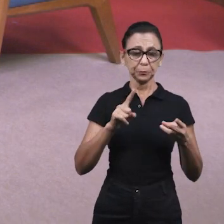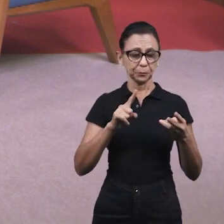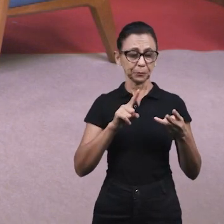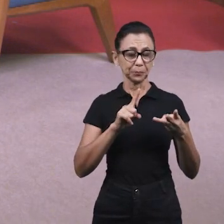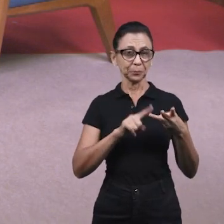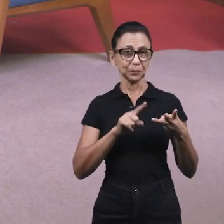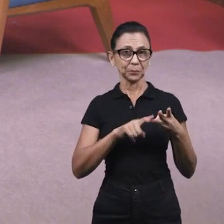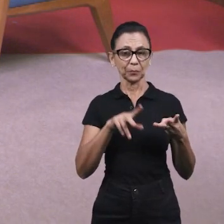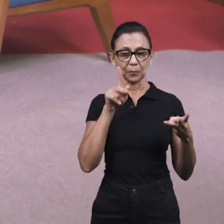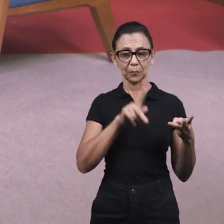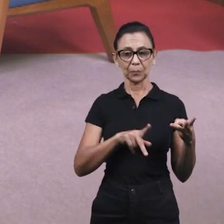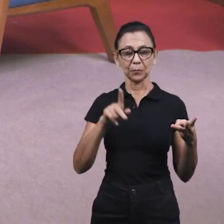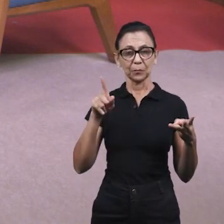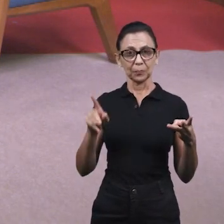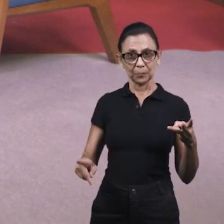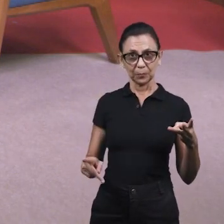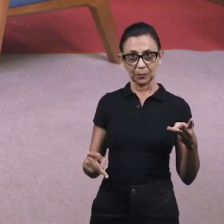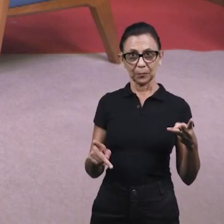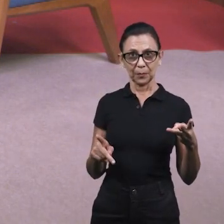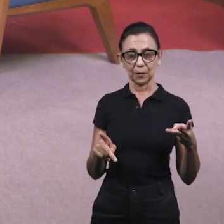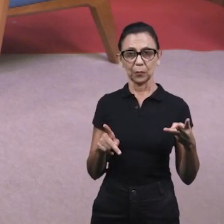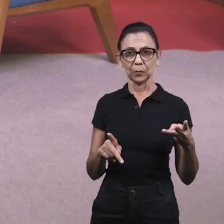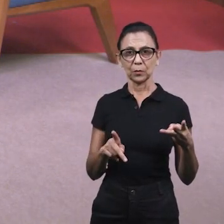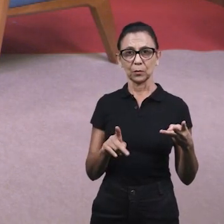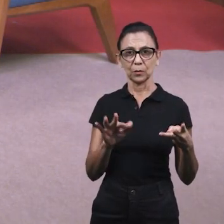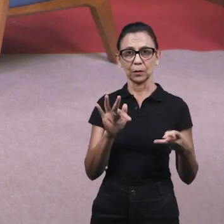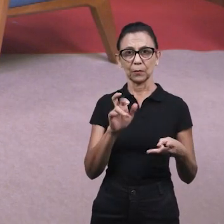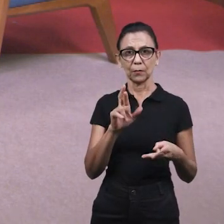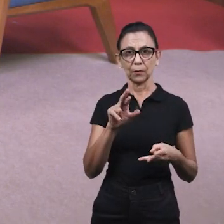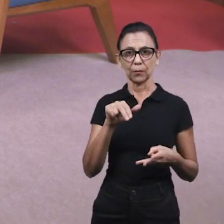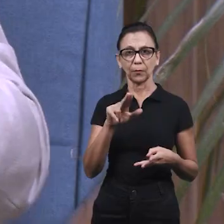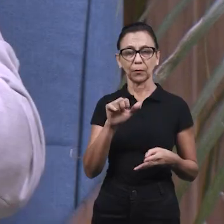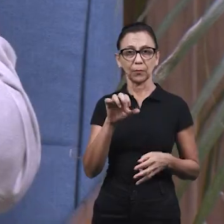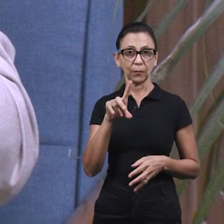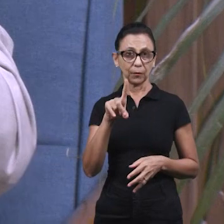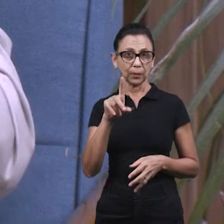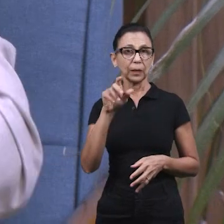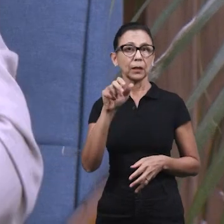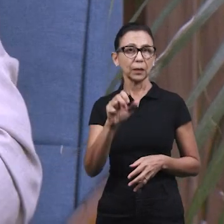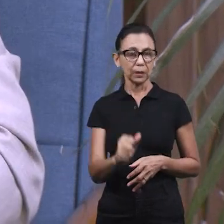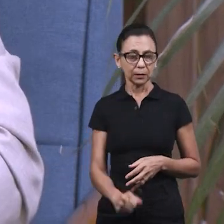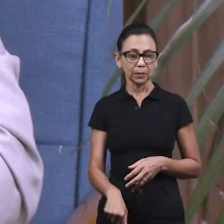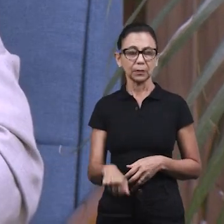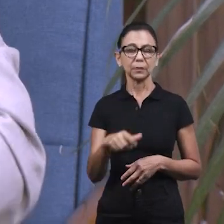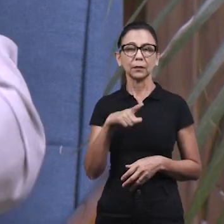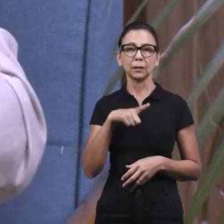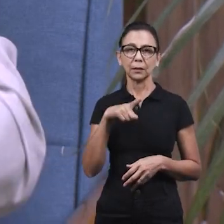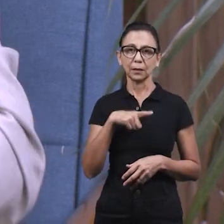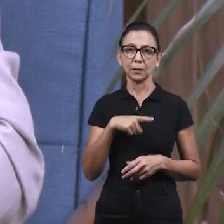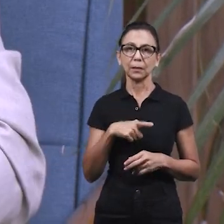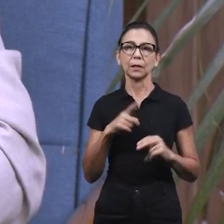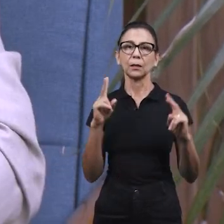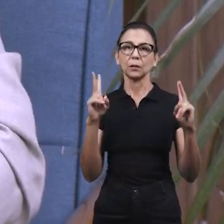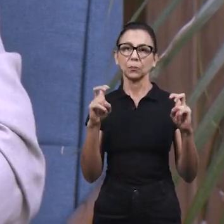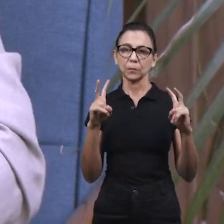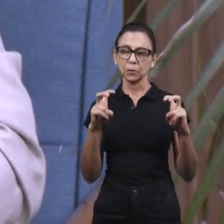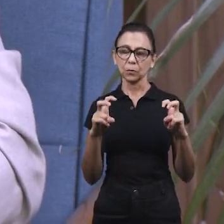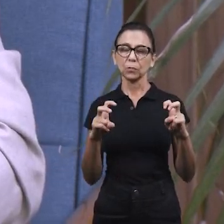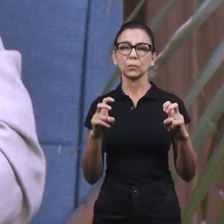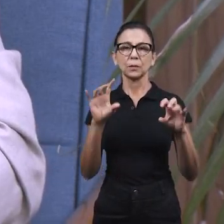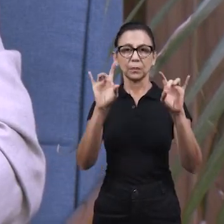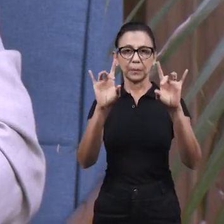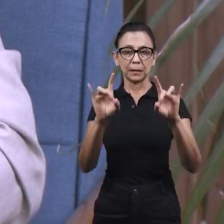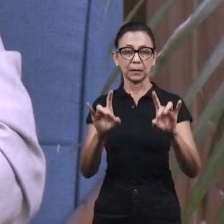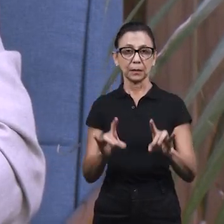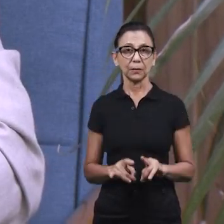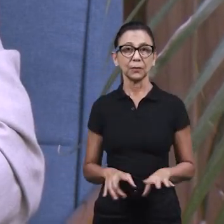abordar o tema Construtividade da Criança por meio da Palavra. No quadro Perfeito Louvor, a tia Laís Filgueiras vai ensinar